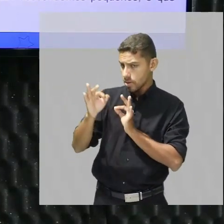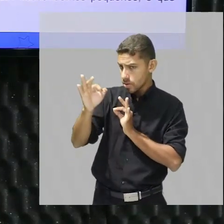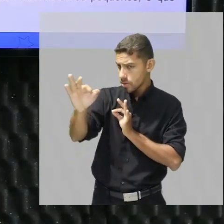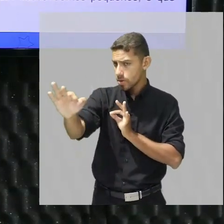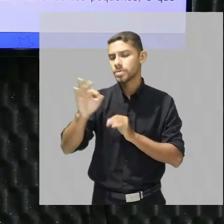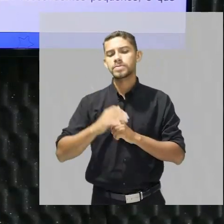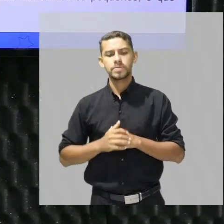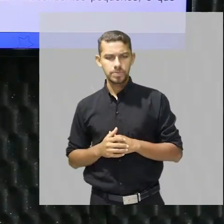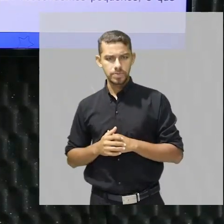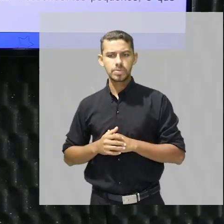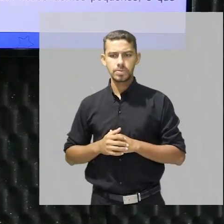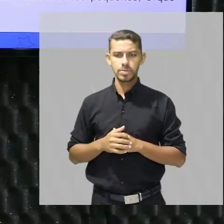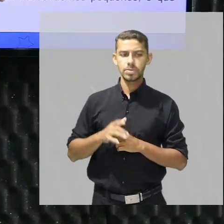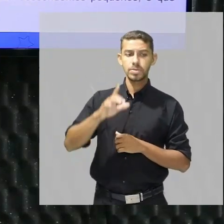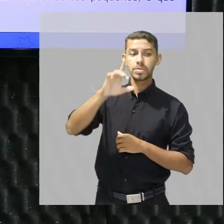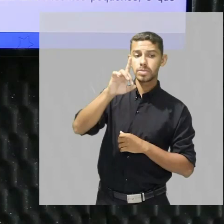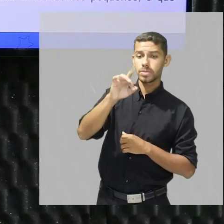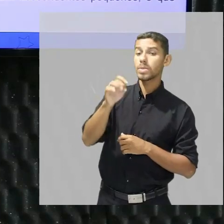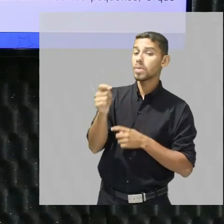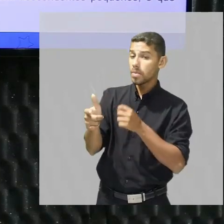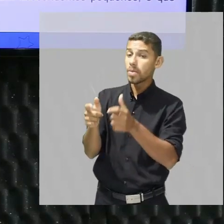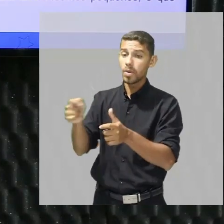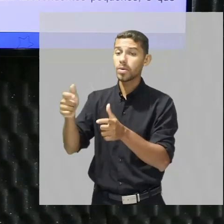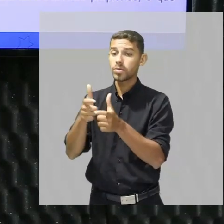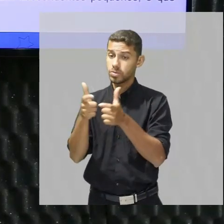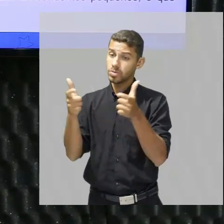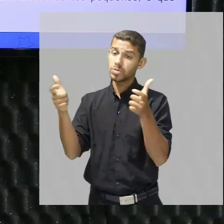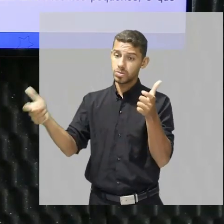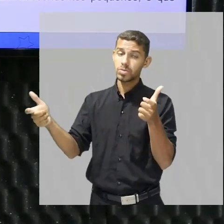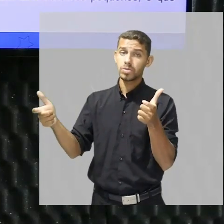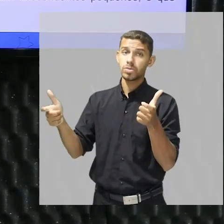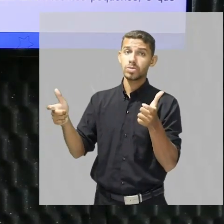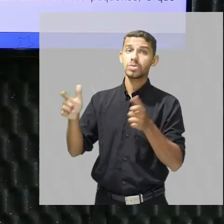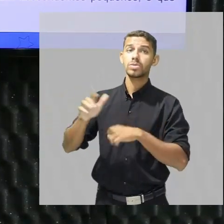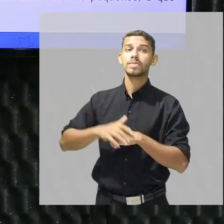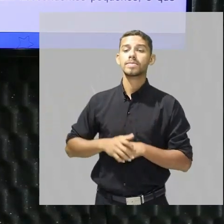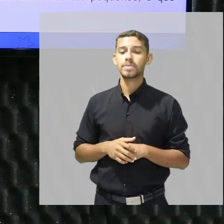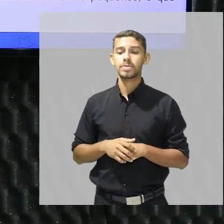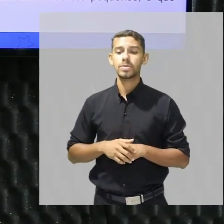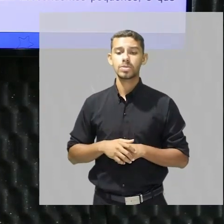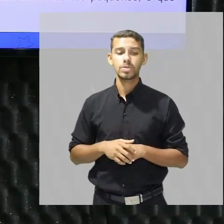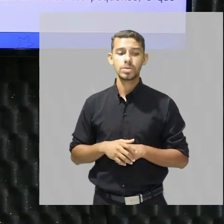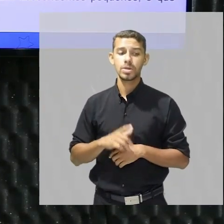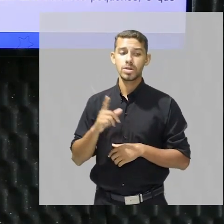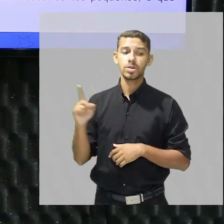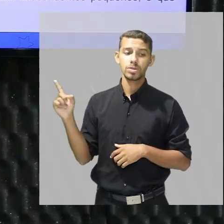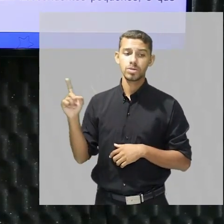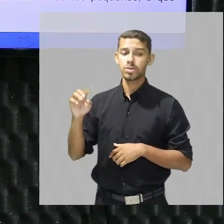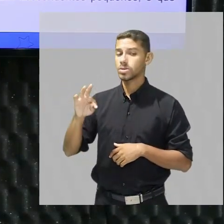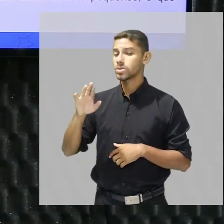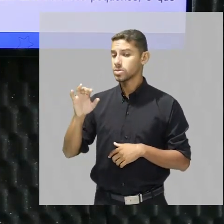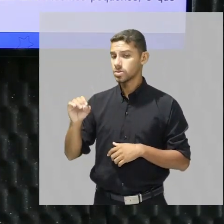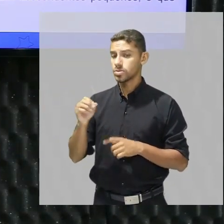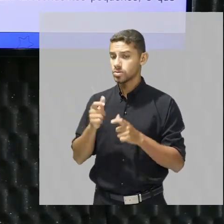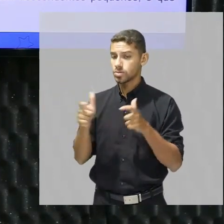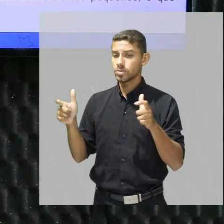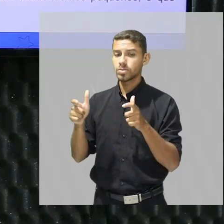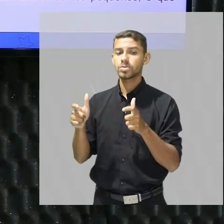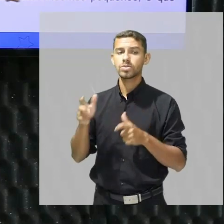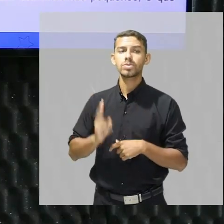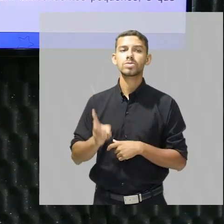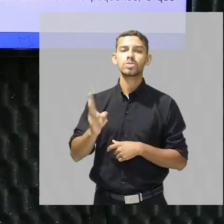tardia, descendentes poucos e com tamanho corporal maior, e com relação ao tamanho